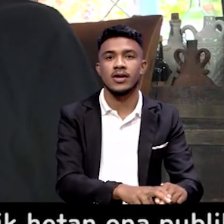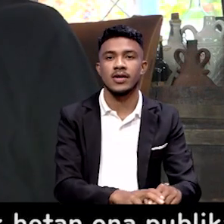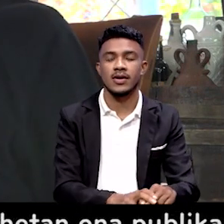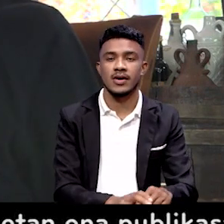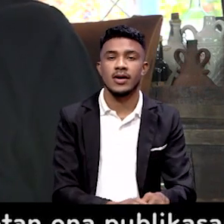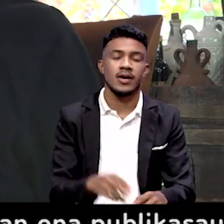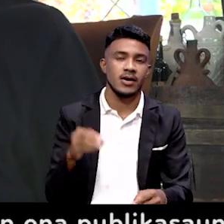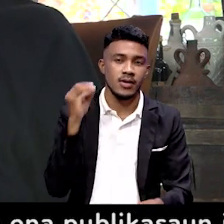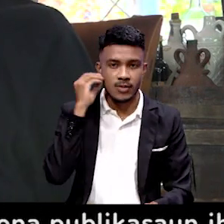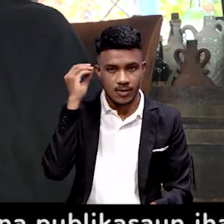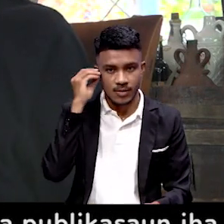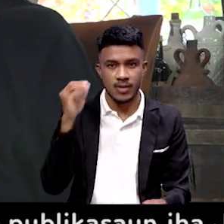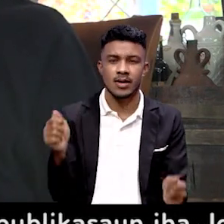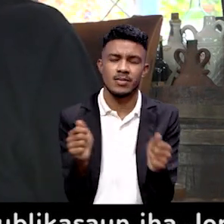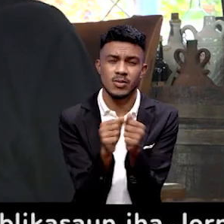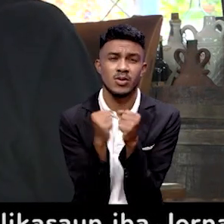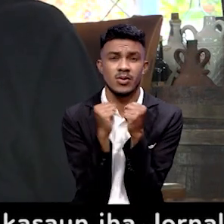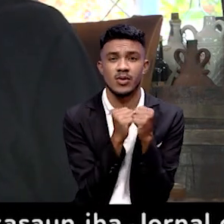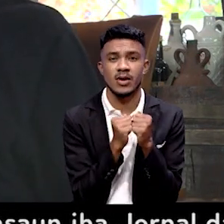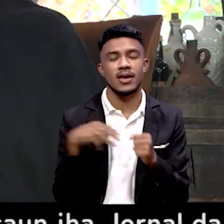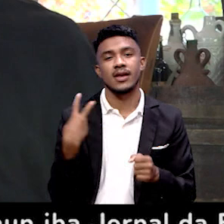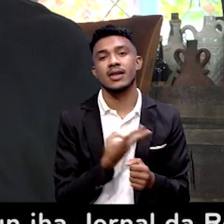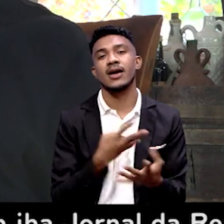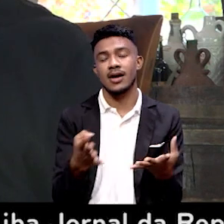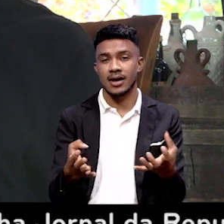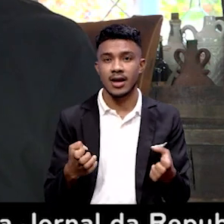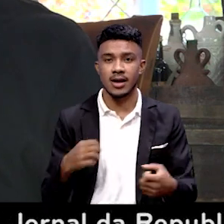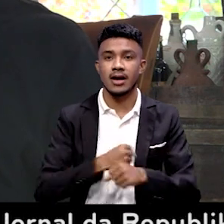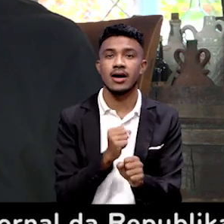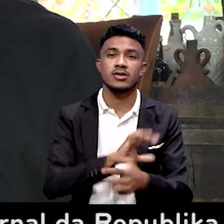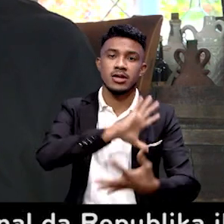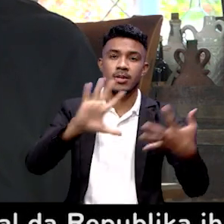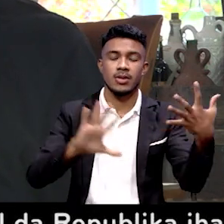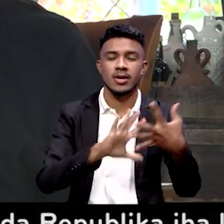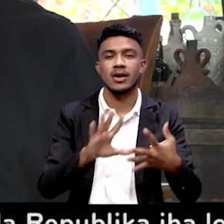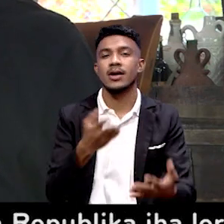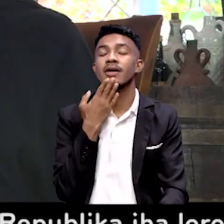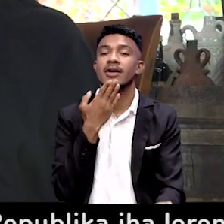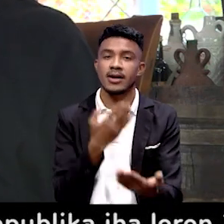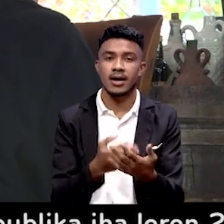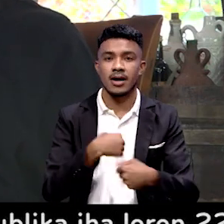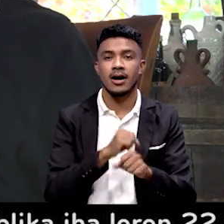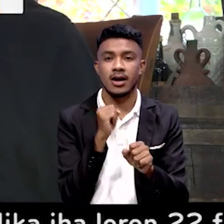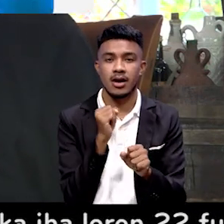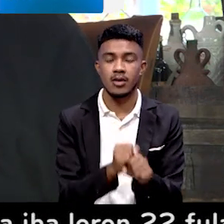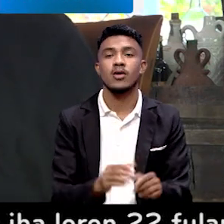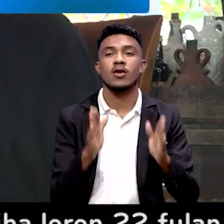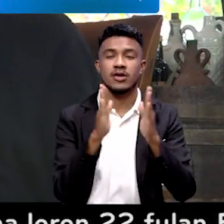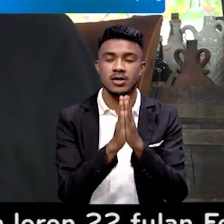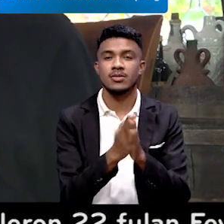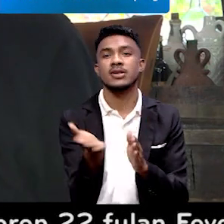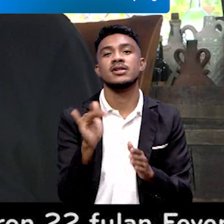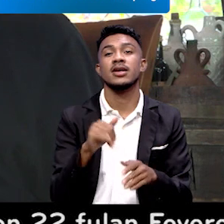fale san Roma, ou celebra Roma, e a gliu calora san basira na ve mate. E a noi